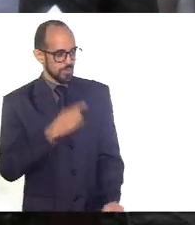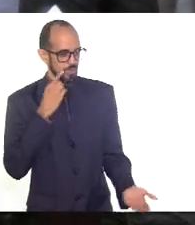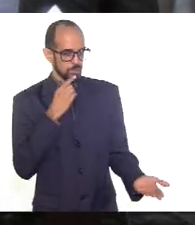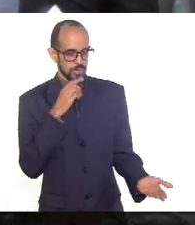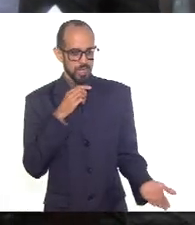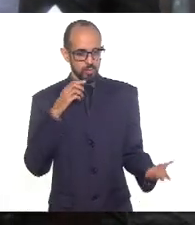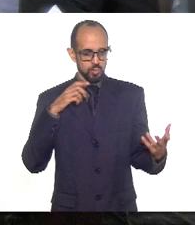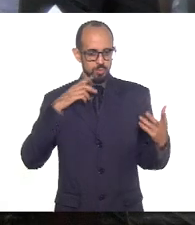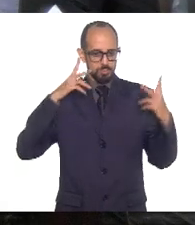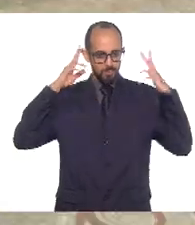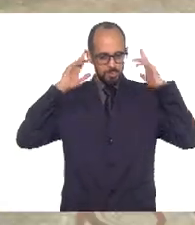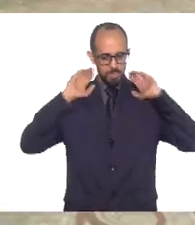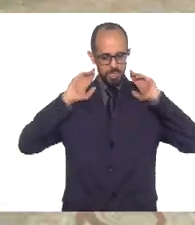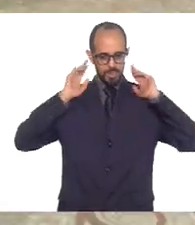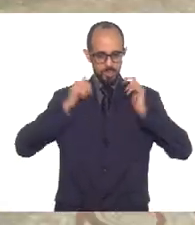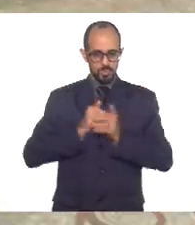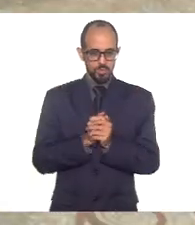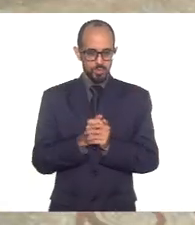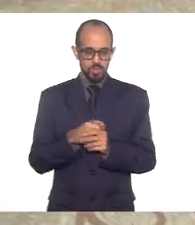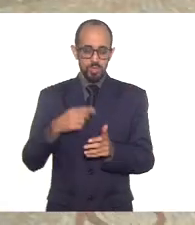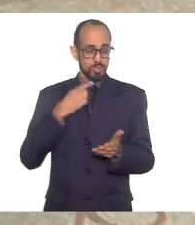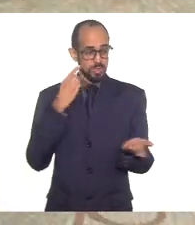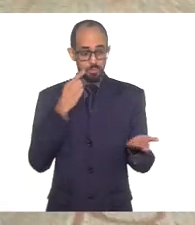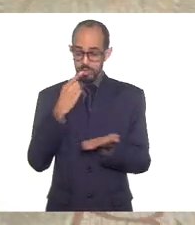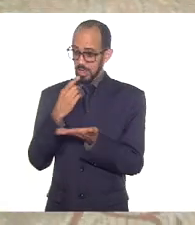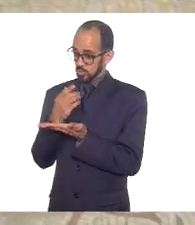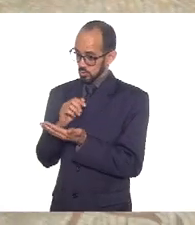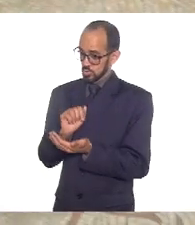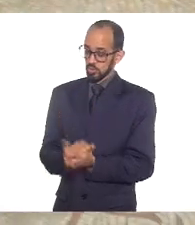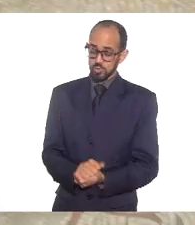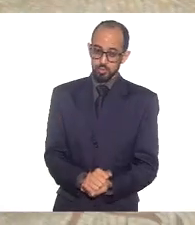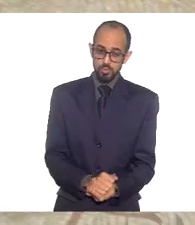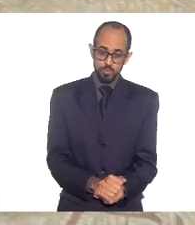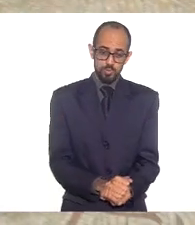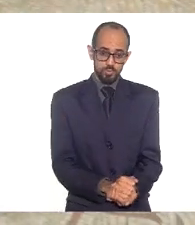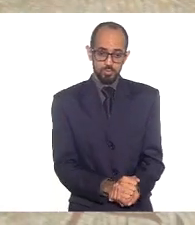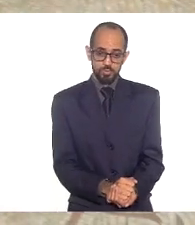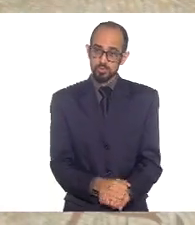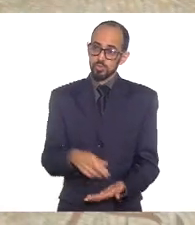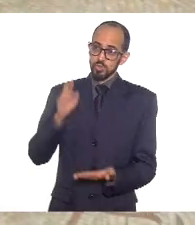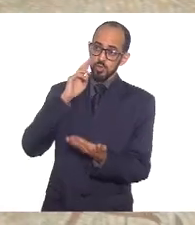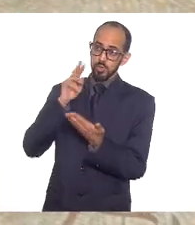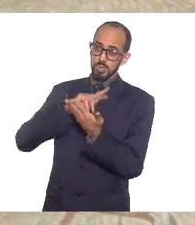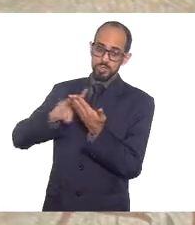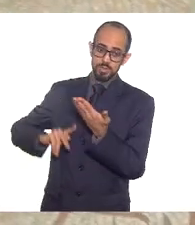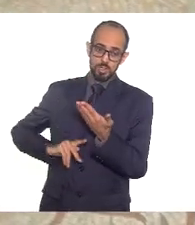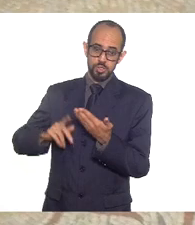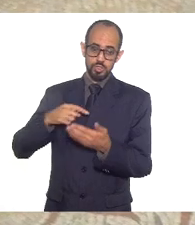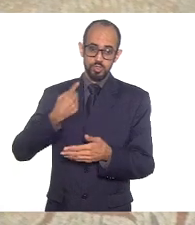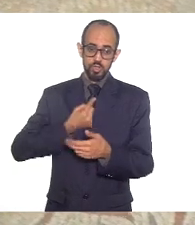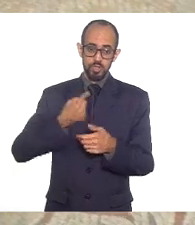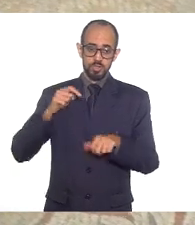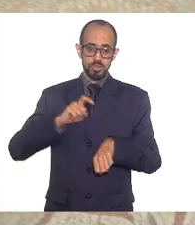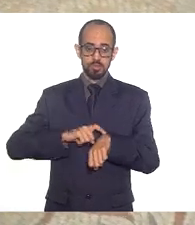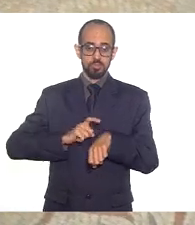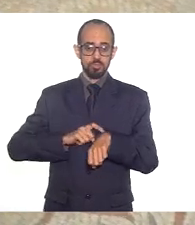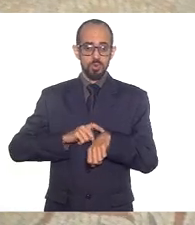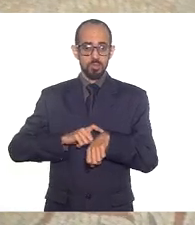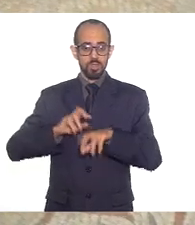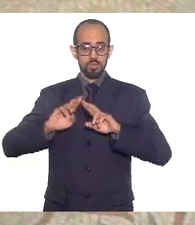senhor presidente senhores deputados deputados estou vivendo um momento